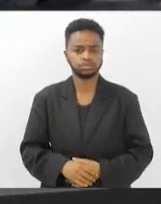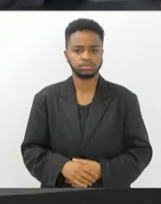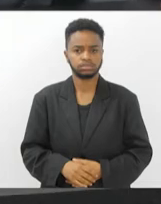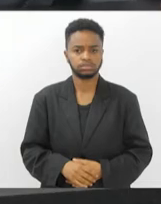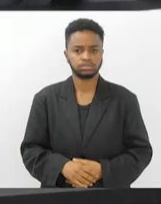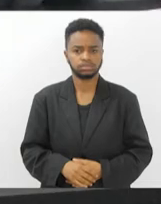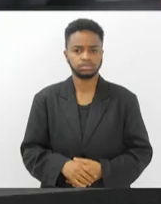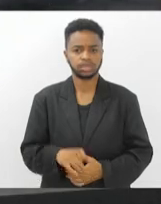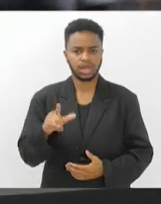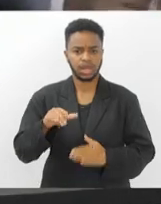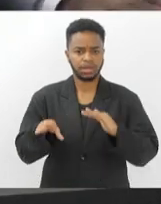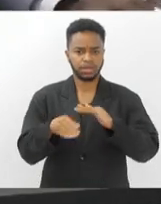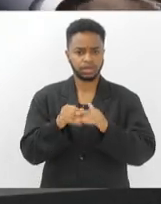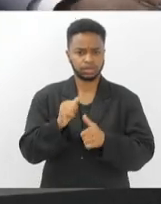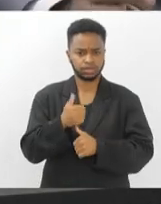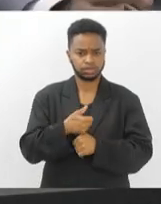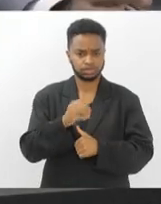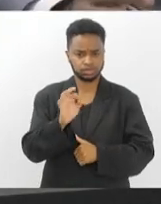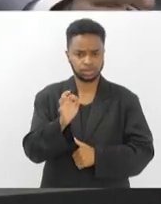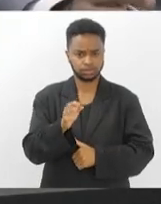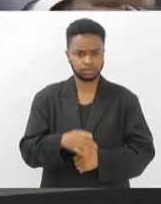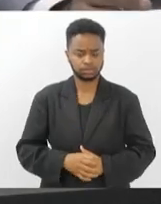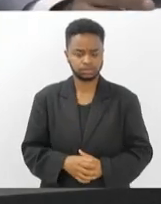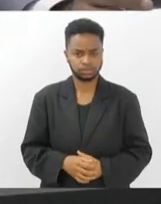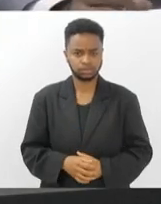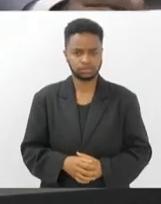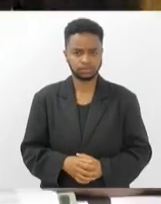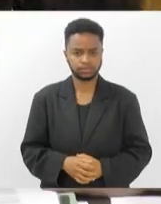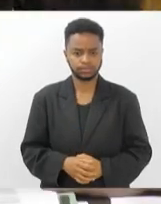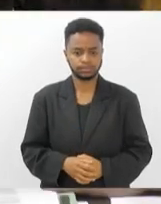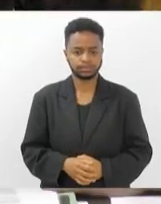Seria essa subemenda? É a subemenda.